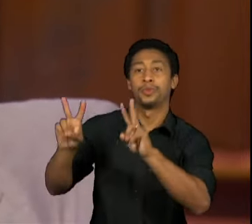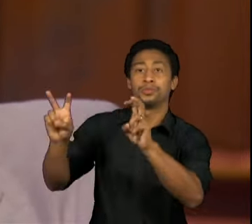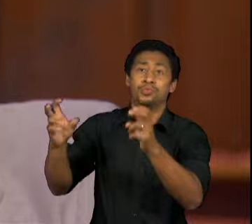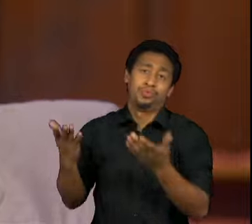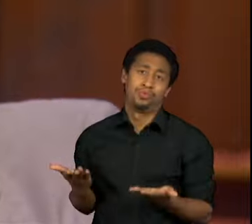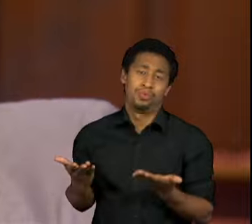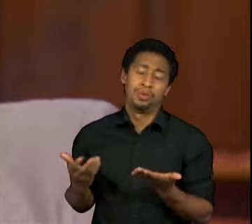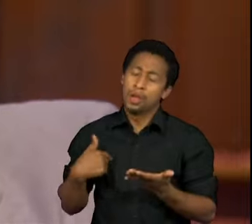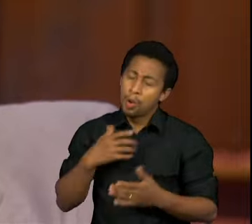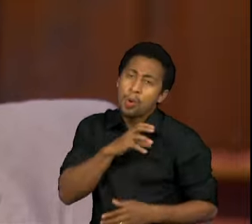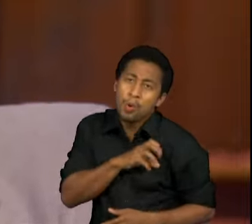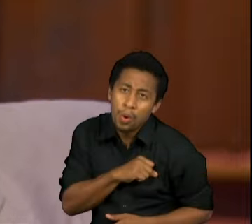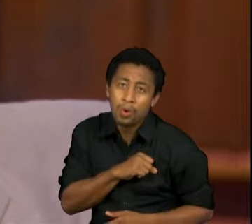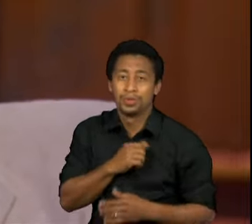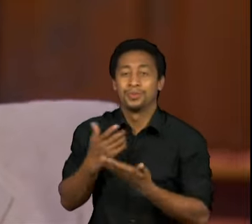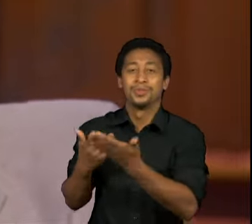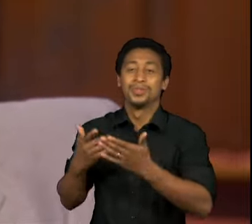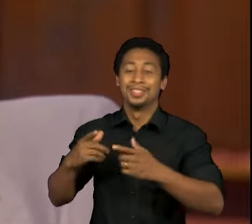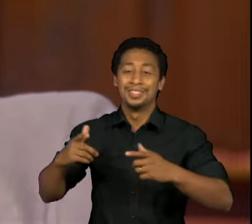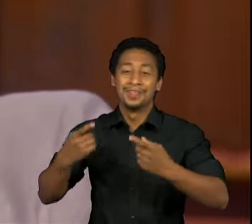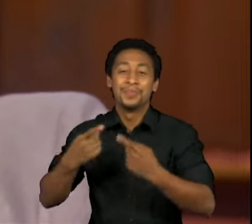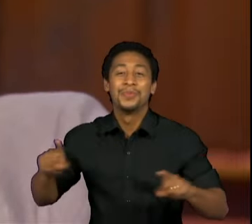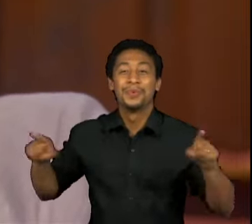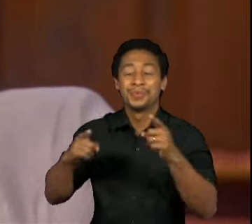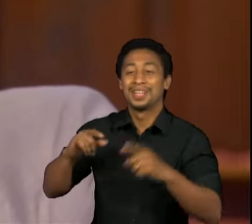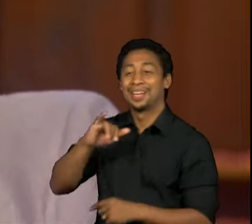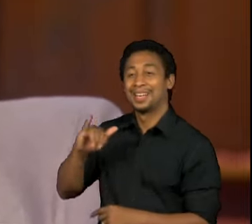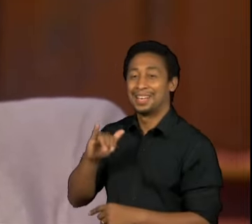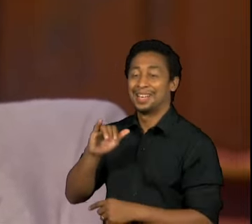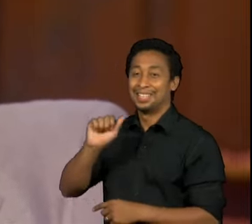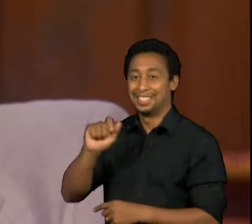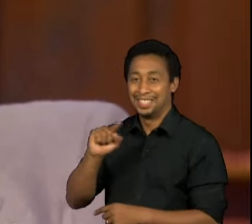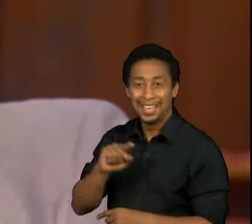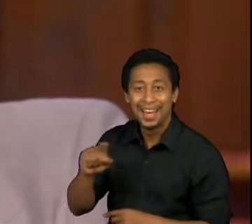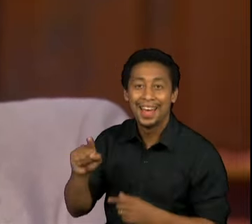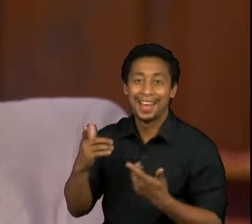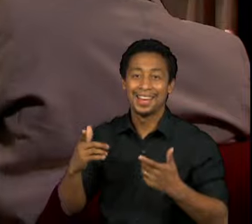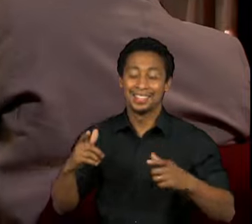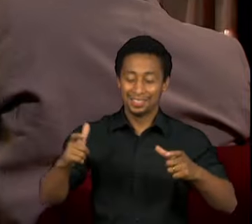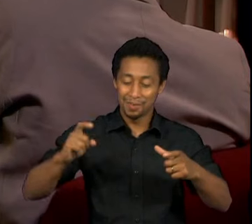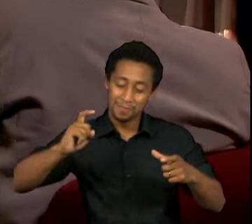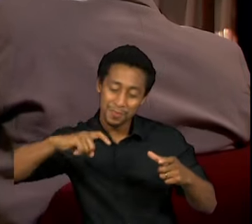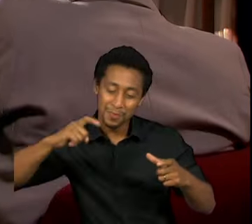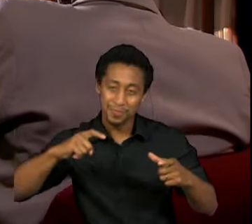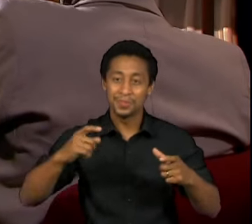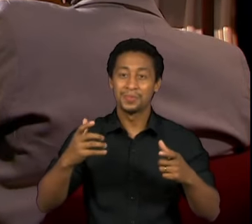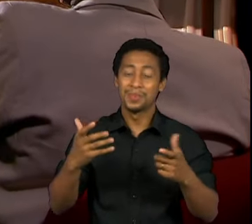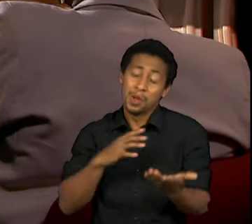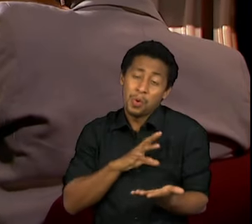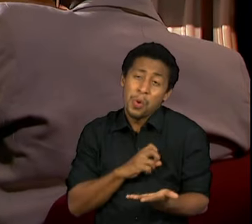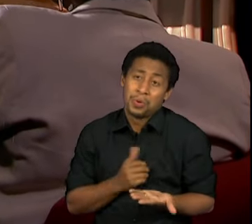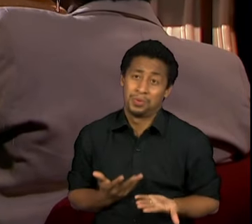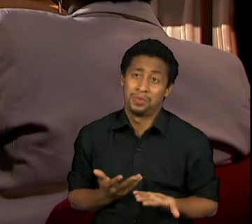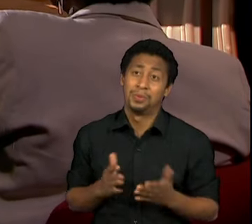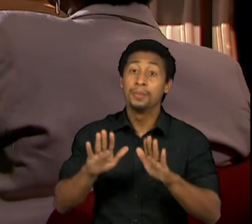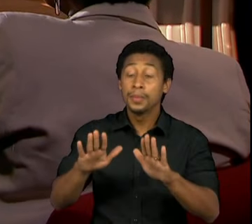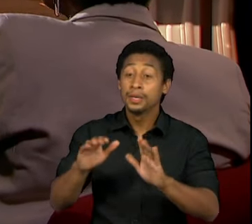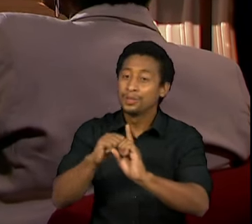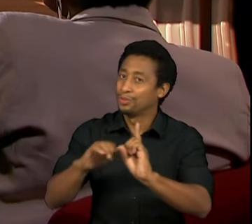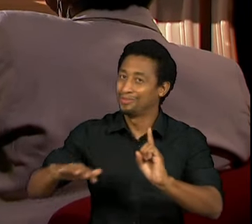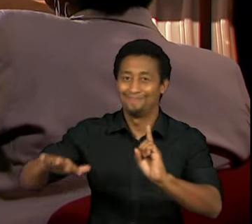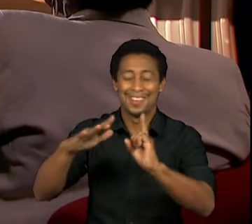esquadro parou gostaria de falar de vinil com agora vitrola gostaria só de falar dessas coisas mas a sociedade é muito violenta